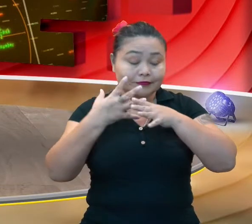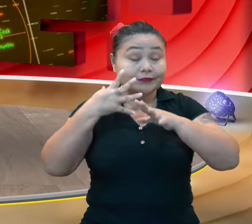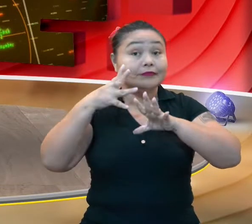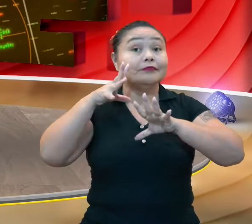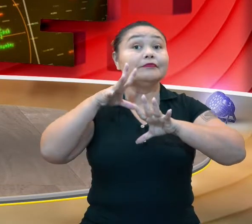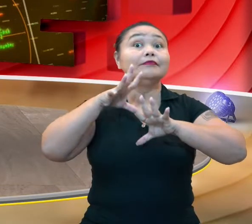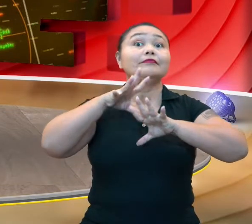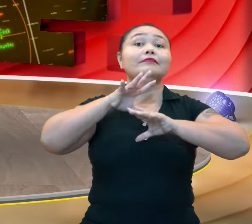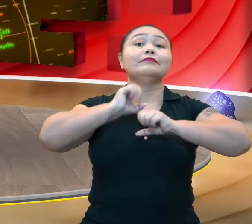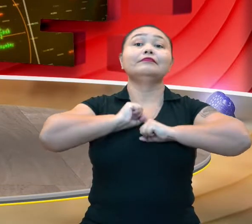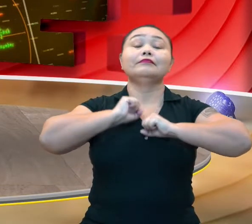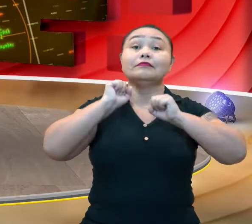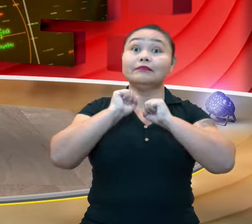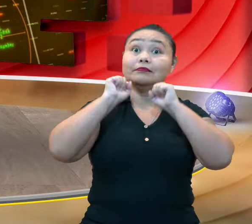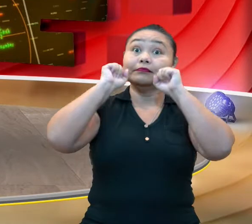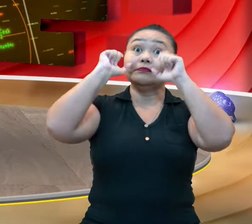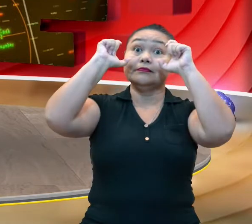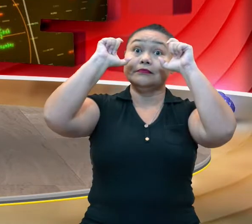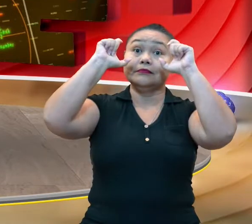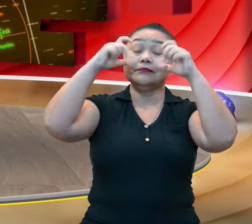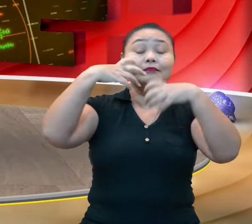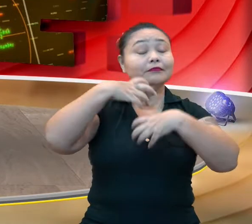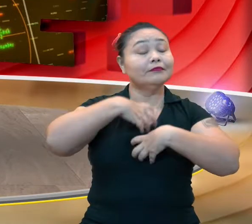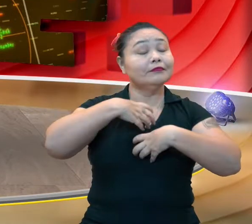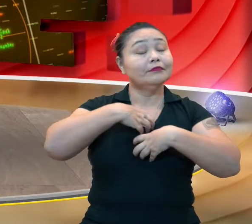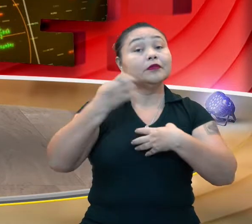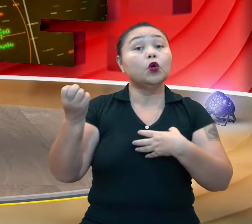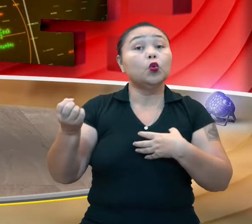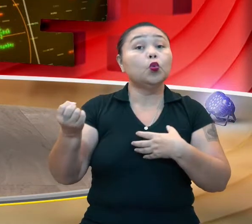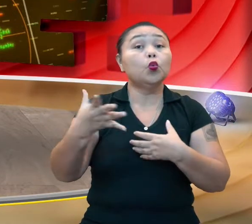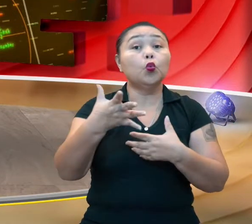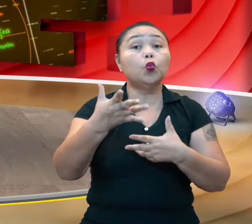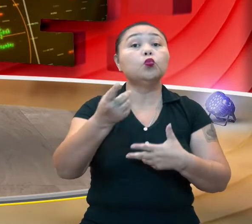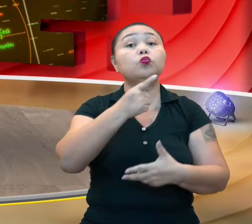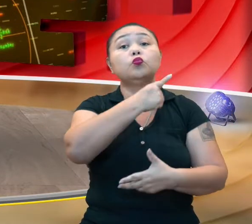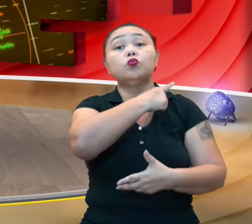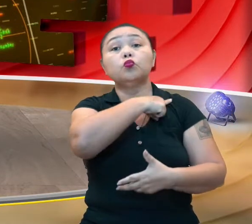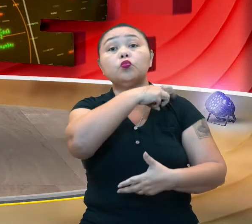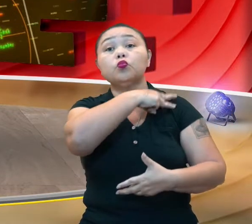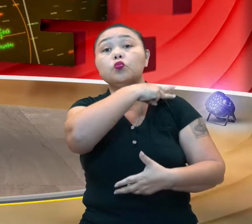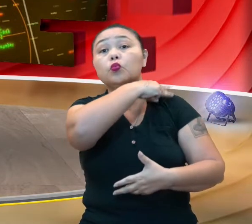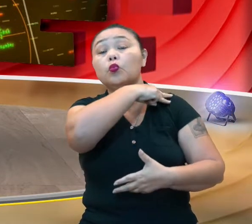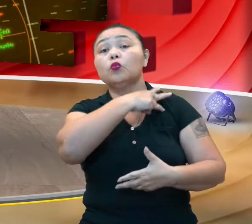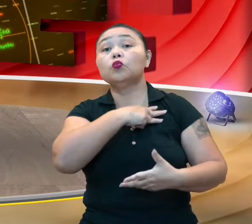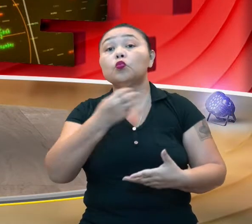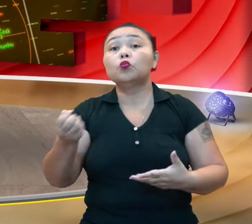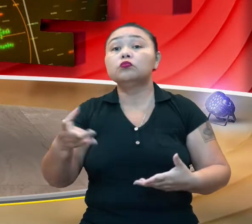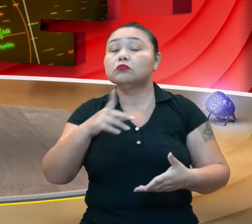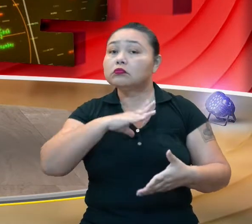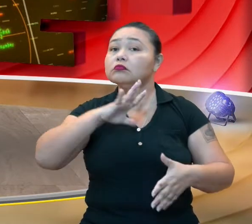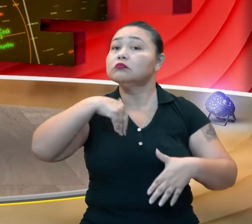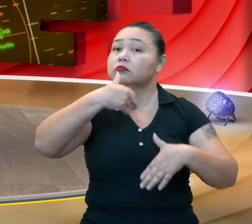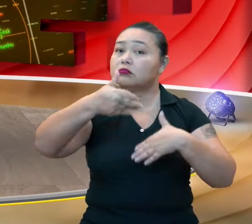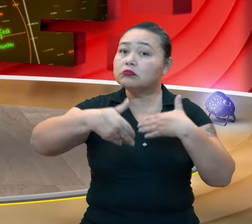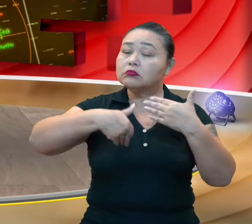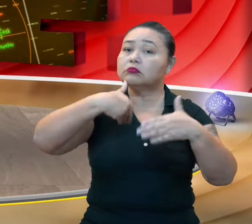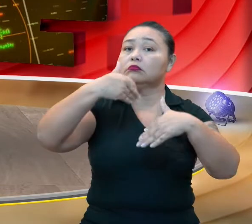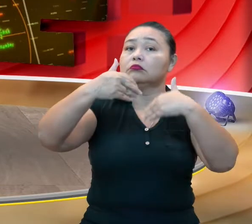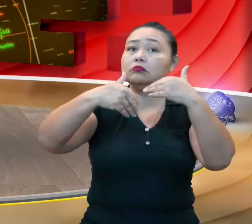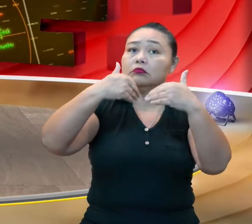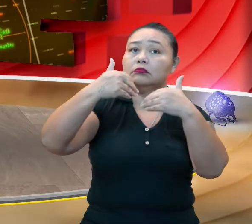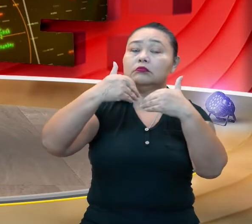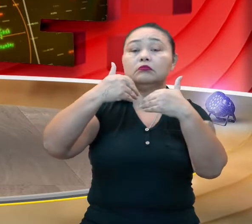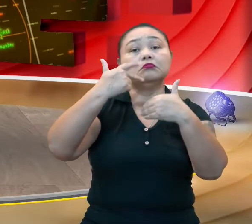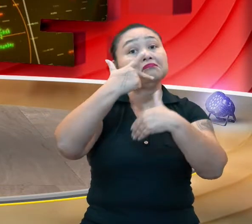agora, né, nesse novo ensino médio, nesse novo modelo de pensar, e já vá caminhando gradativamente para o